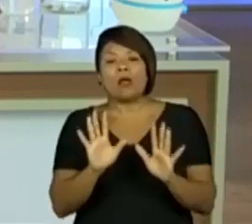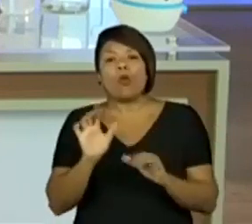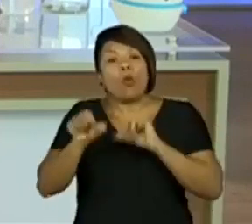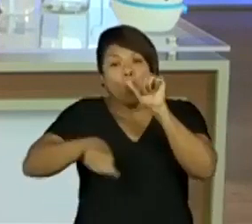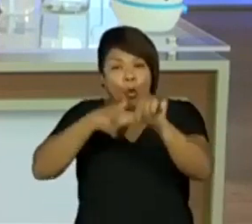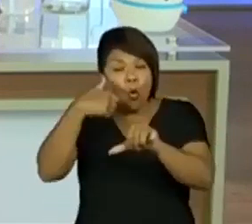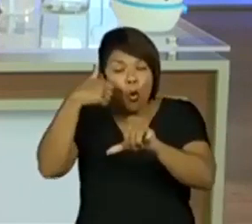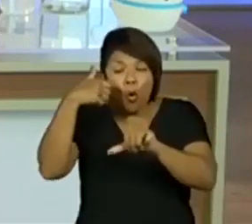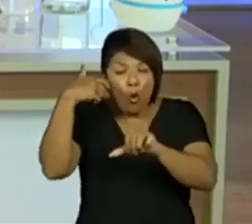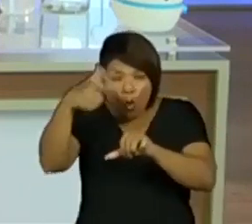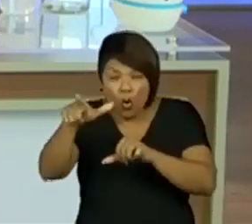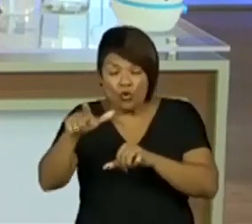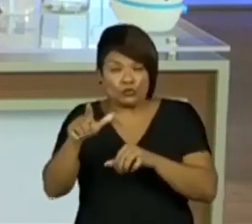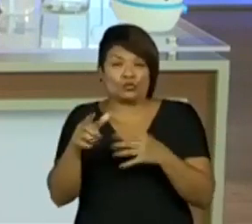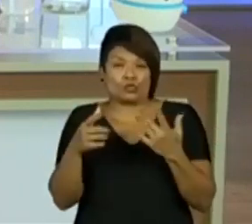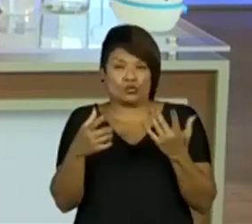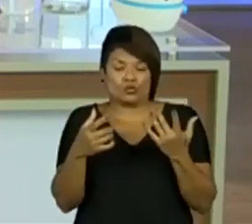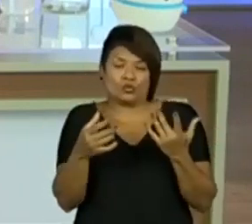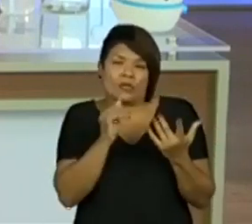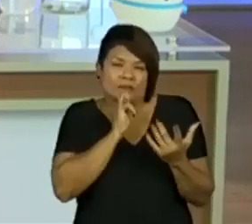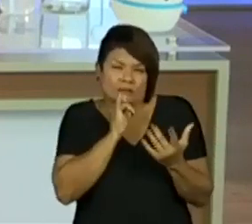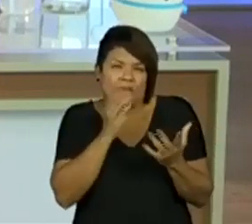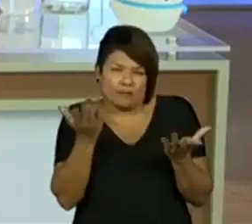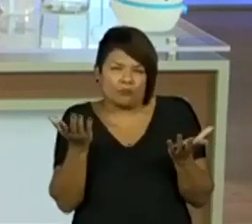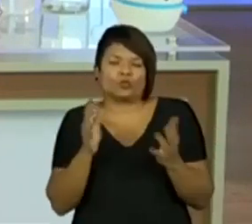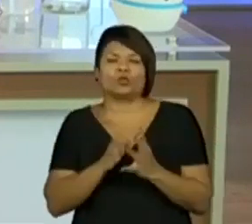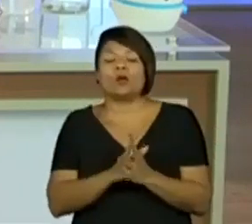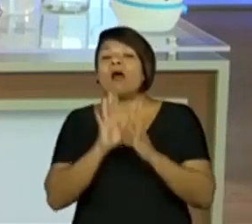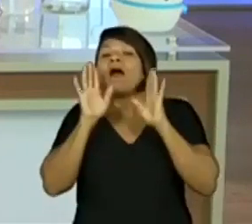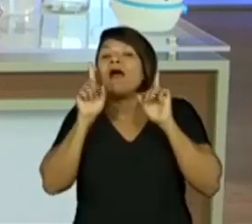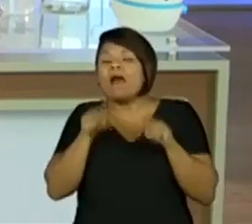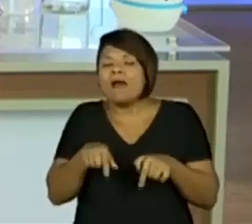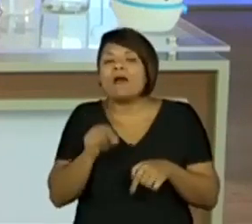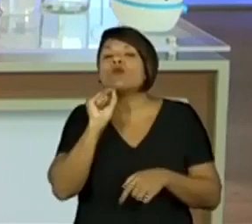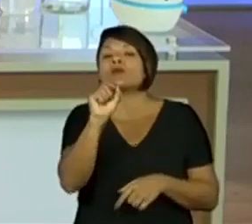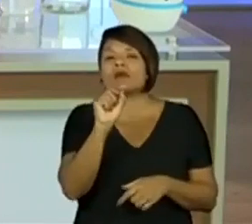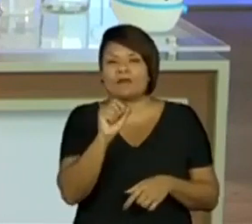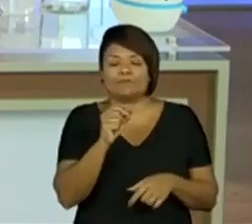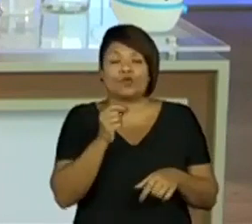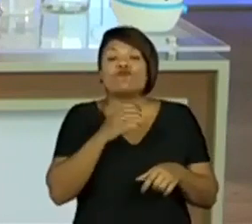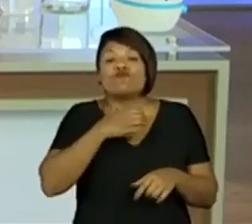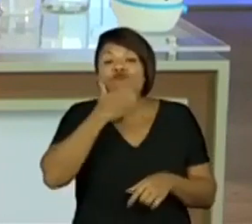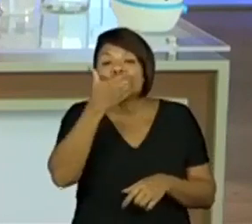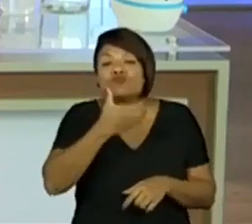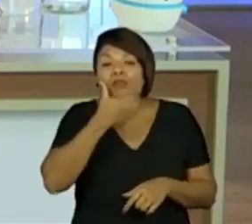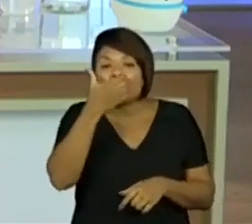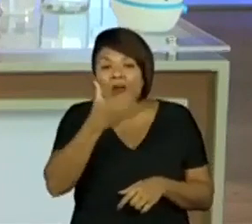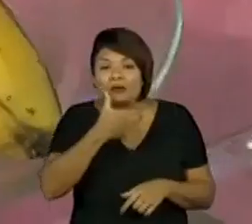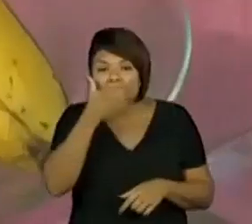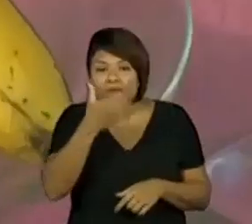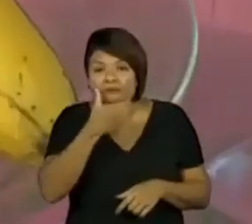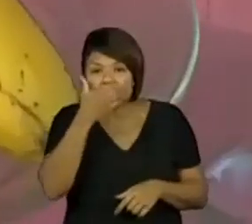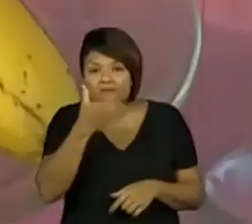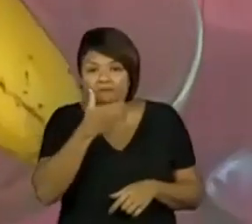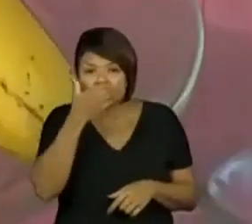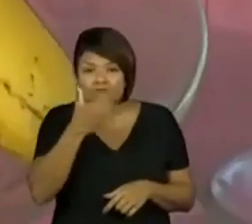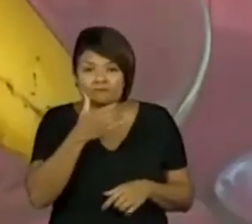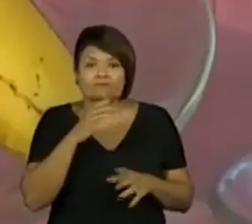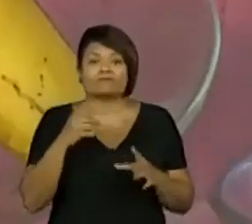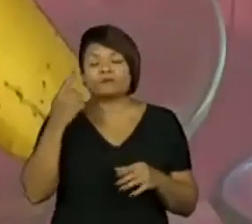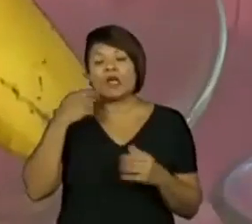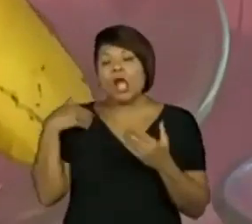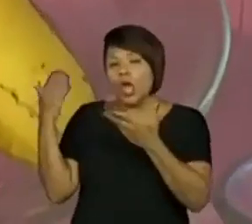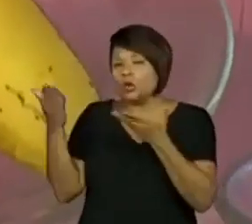transformação irreversível envolve o amadurecimento de frutas. Eu trouxe aqui para exemplificar